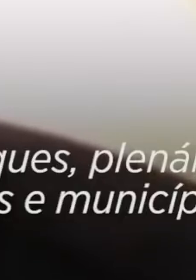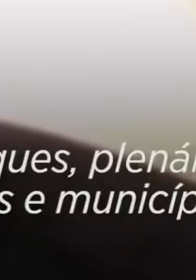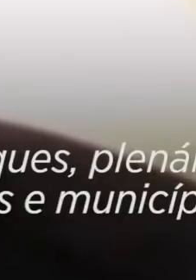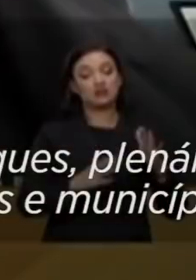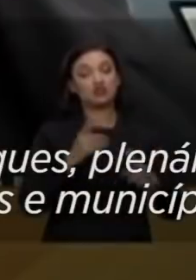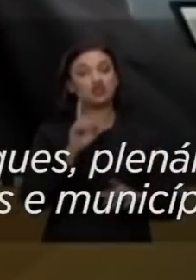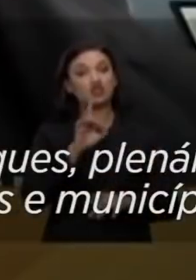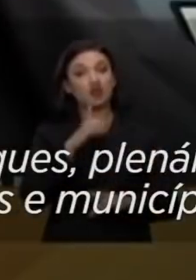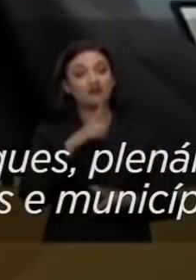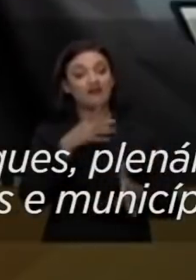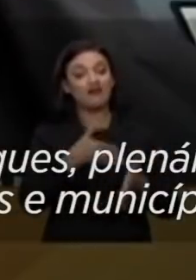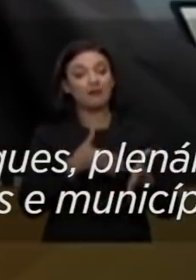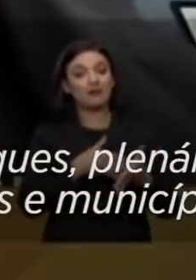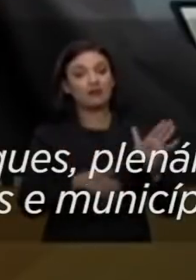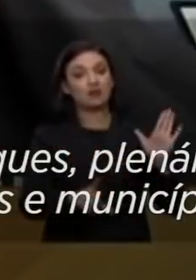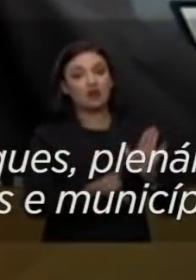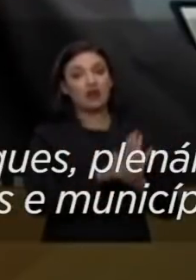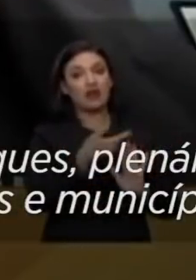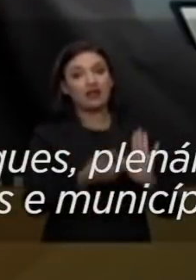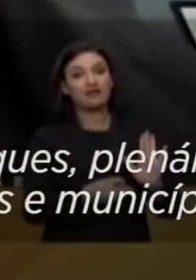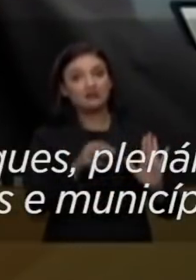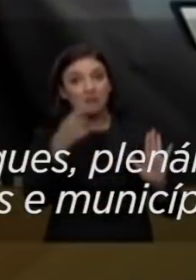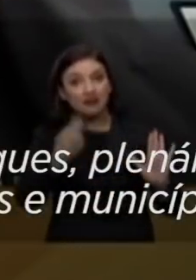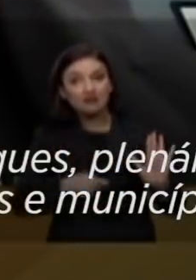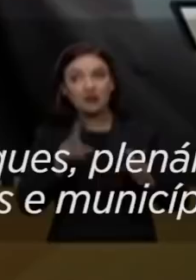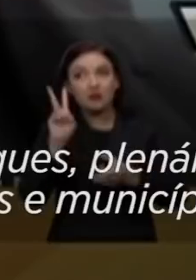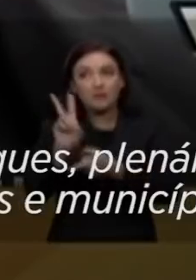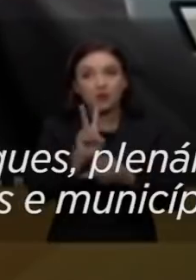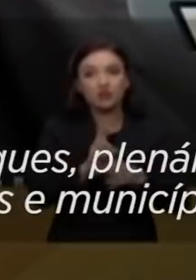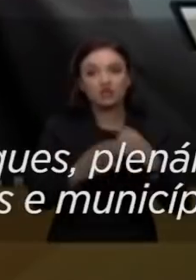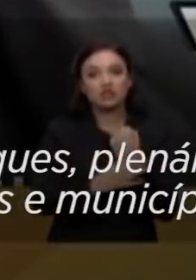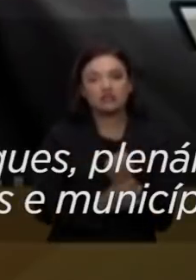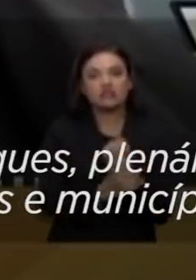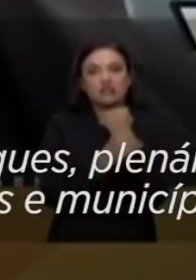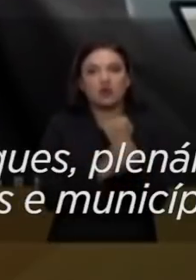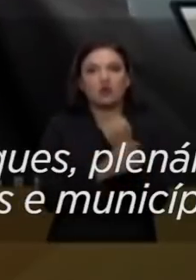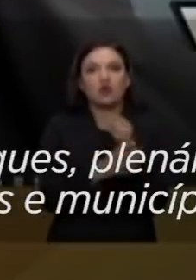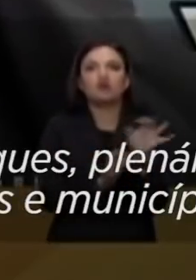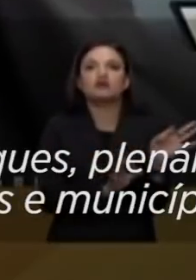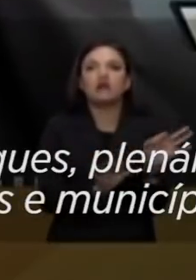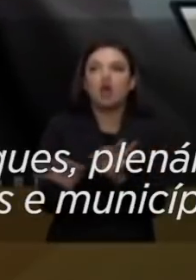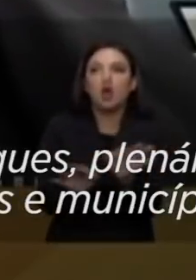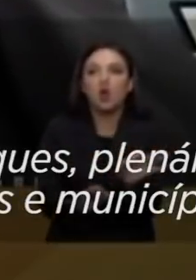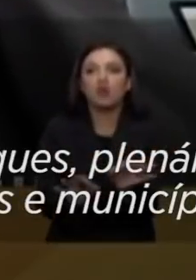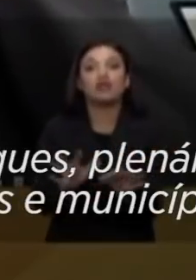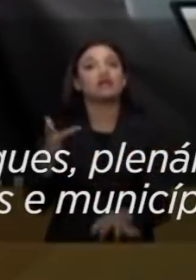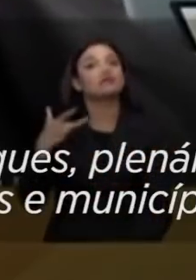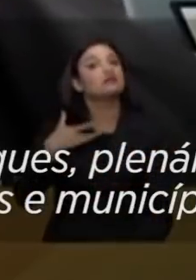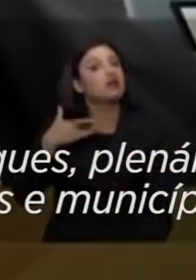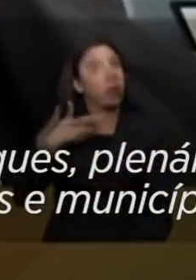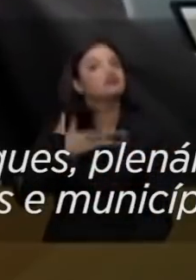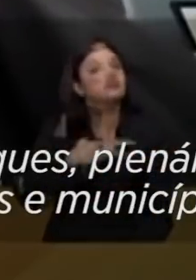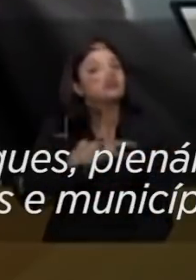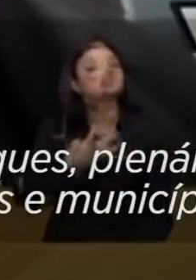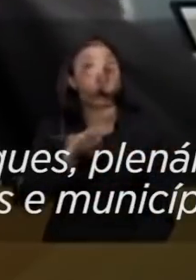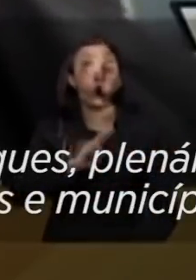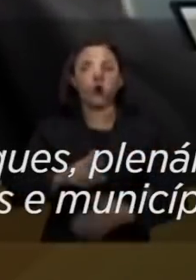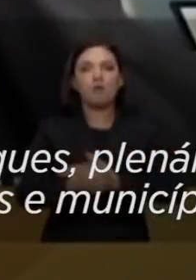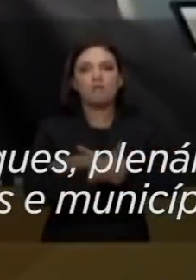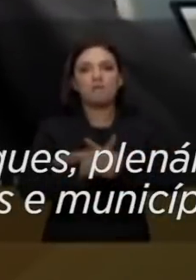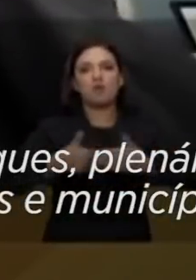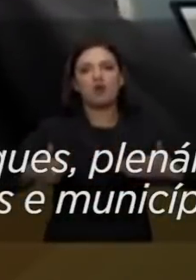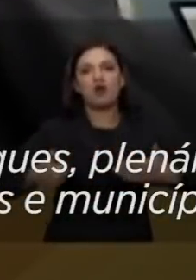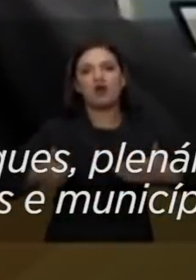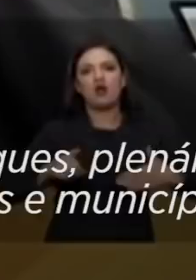evangélicos. Em seguida, a decisão de Nunes Marques foi contrariada pelo ministro Gilmar Mendes, que manteve o fechamento